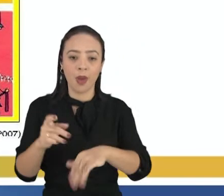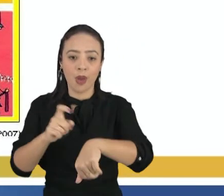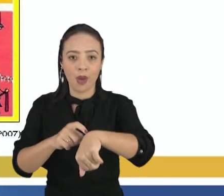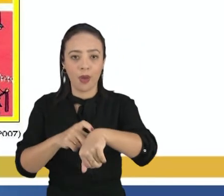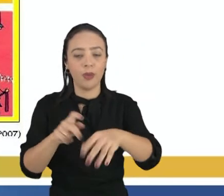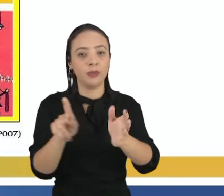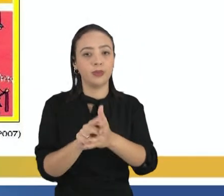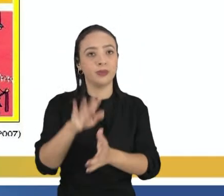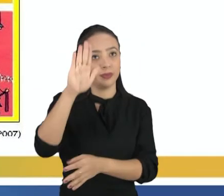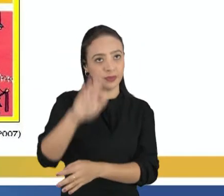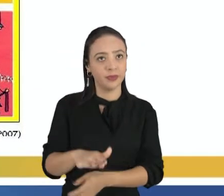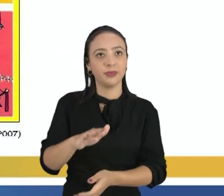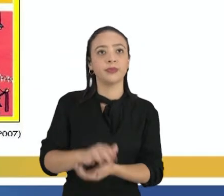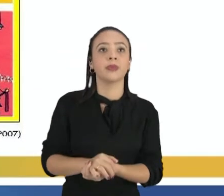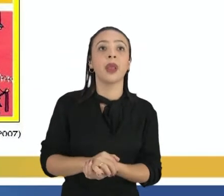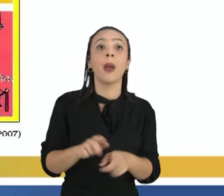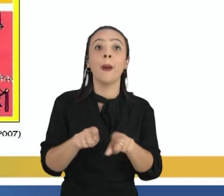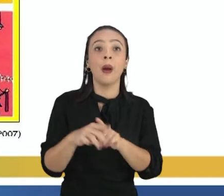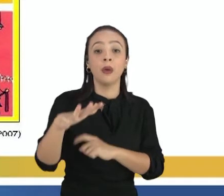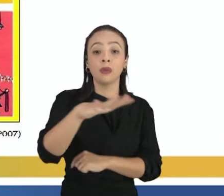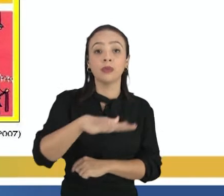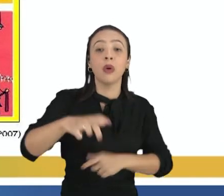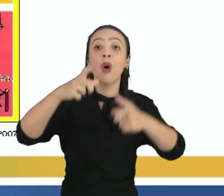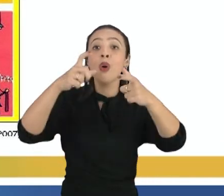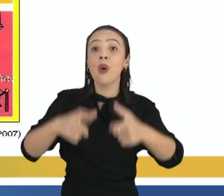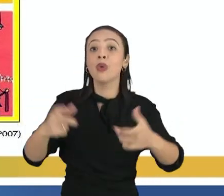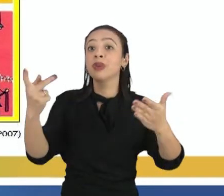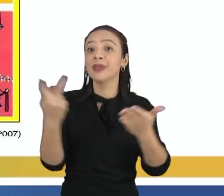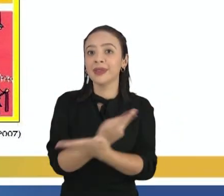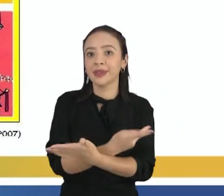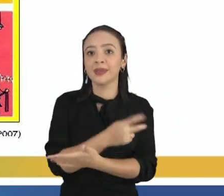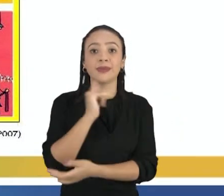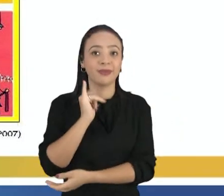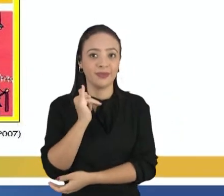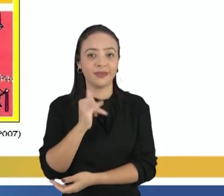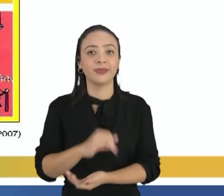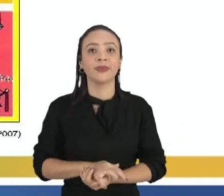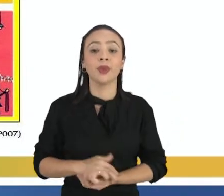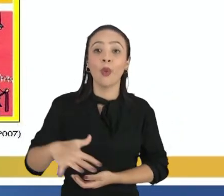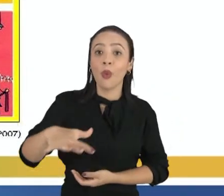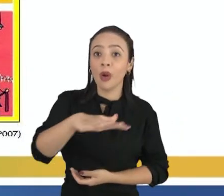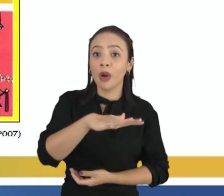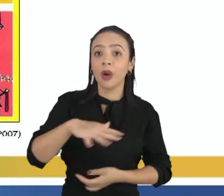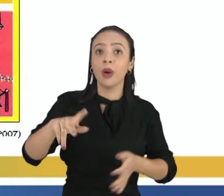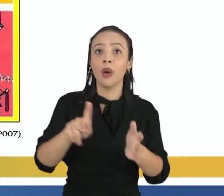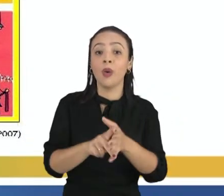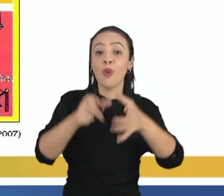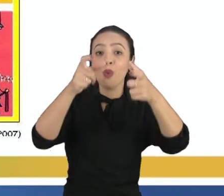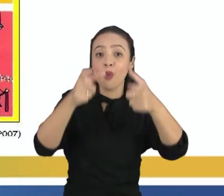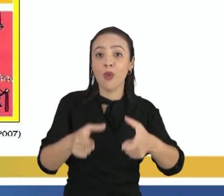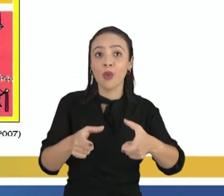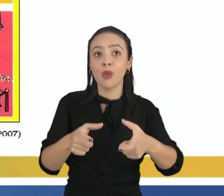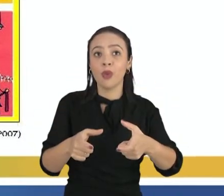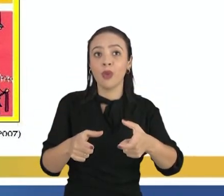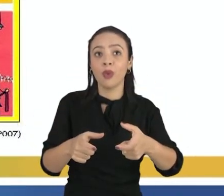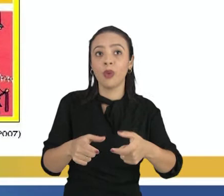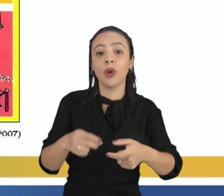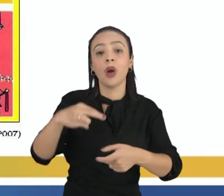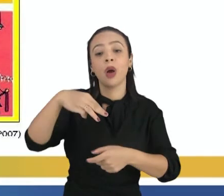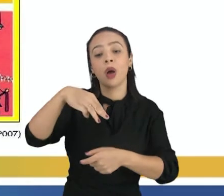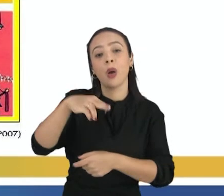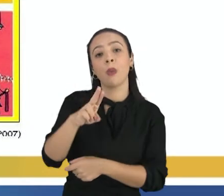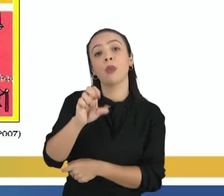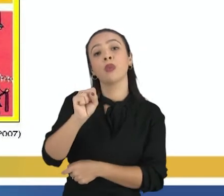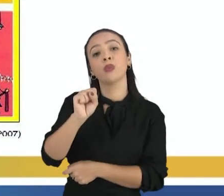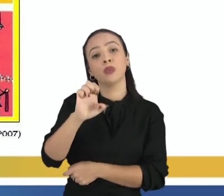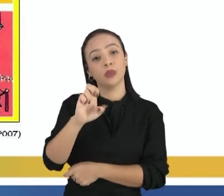O espaço é o local onde acontece a narrativa, o ambiente, o lugar, no caso, o